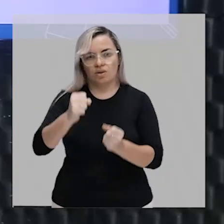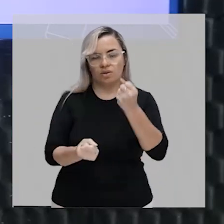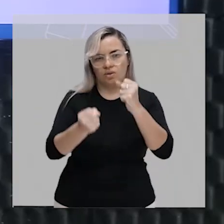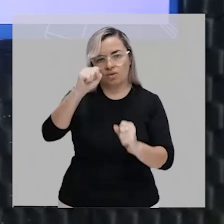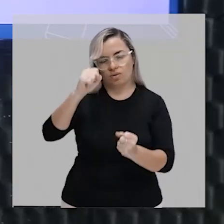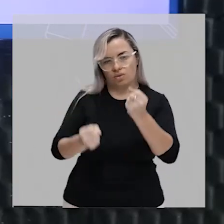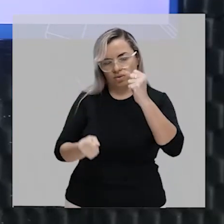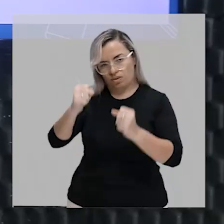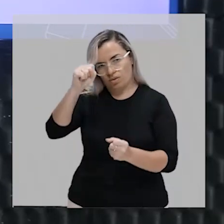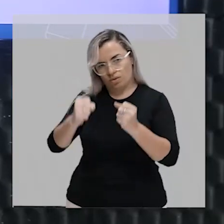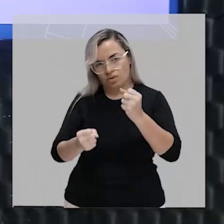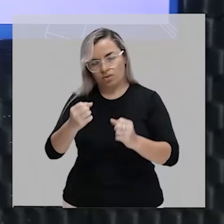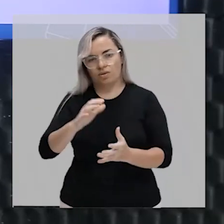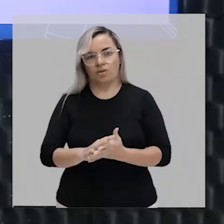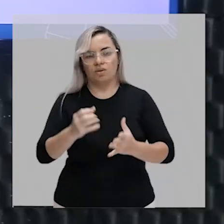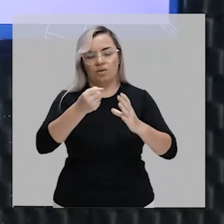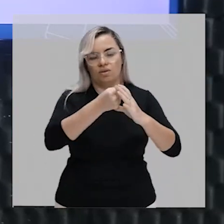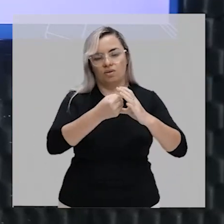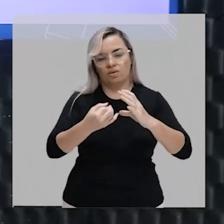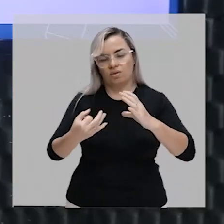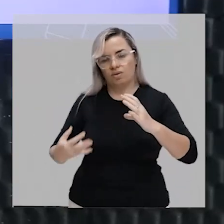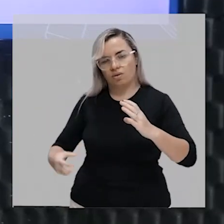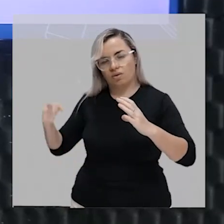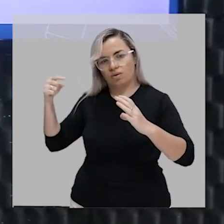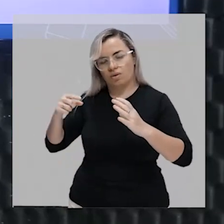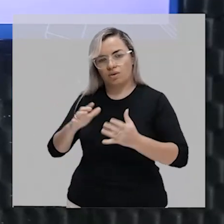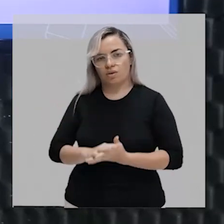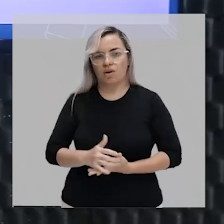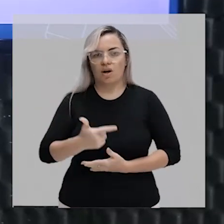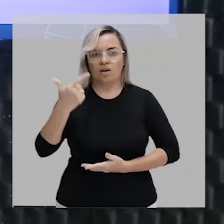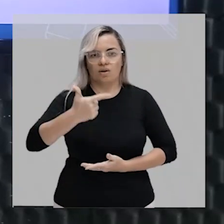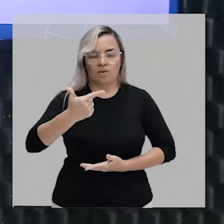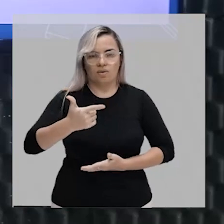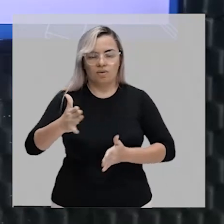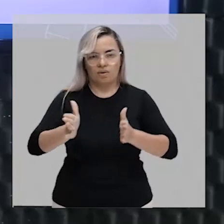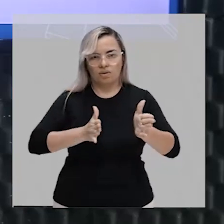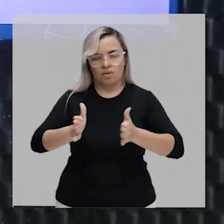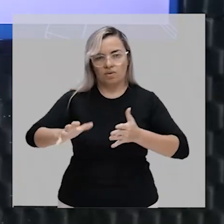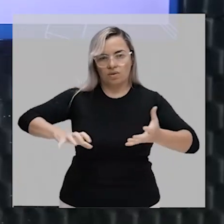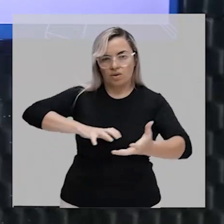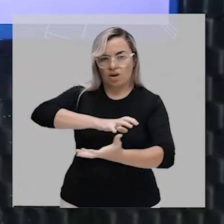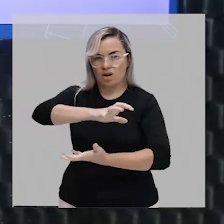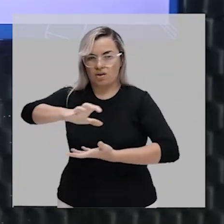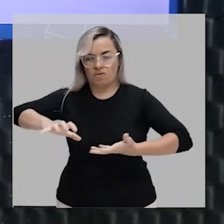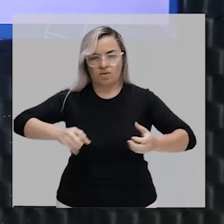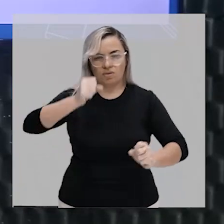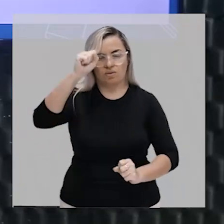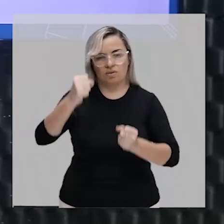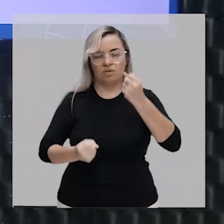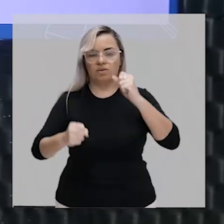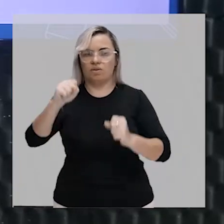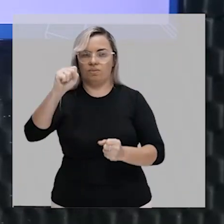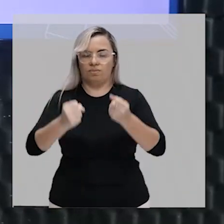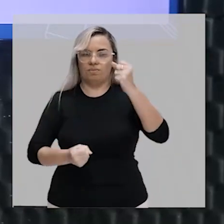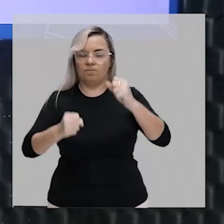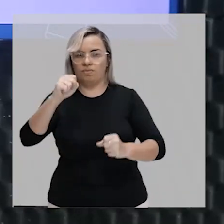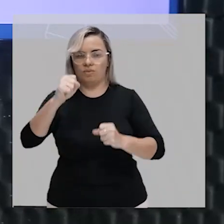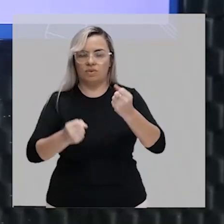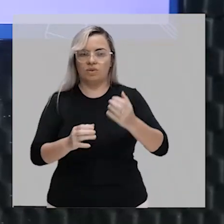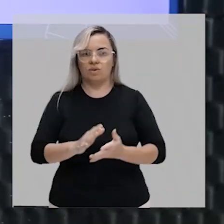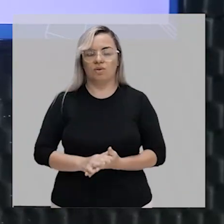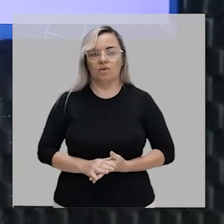daí, nós caracterizamos a segunda fase da Revolução Industrial para